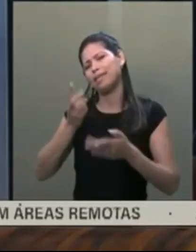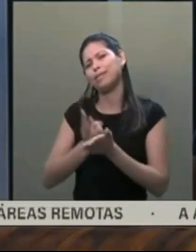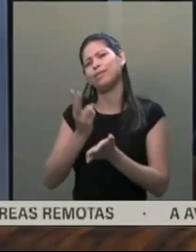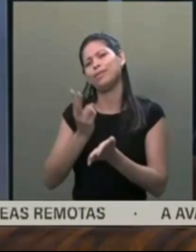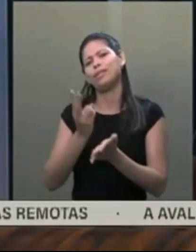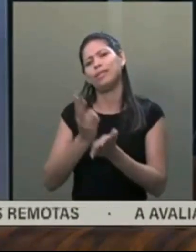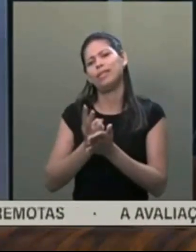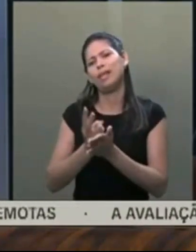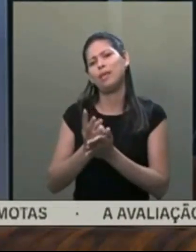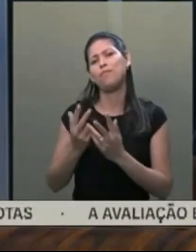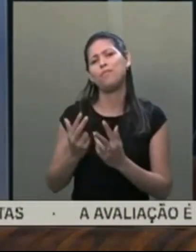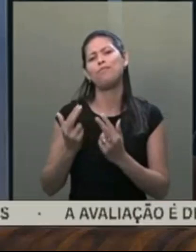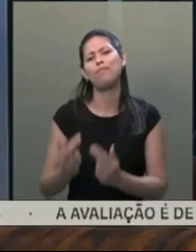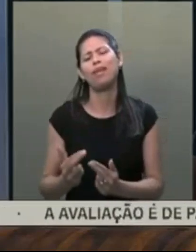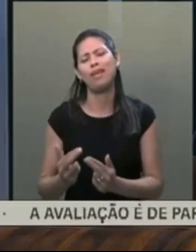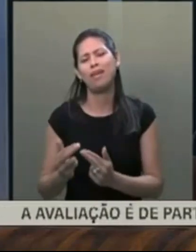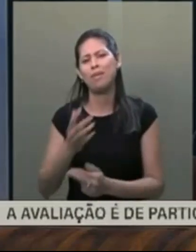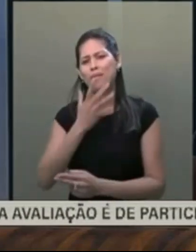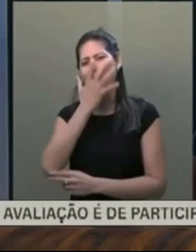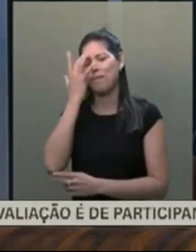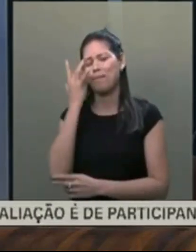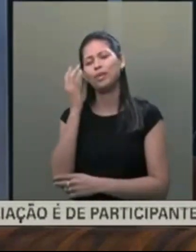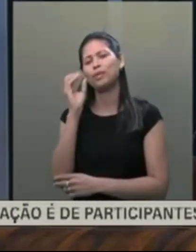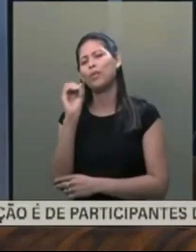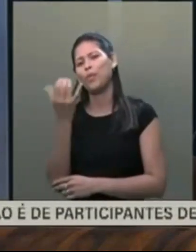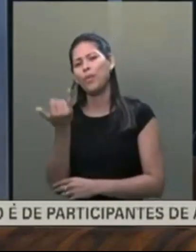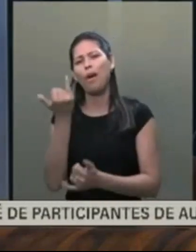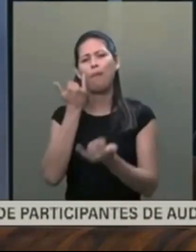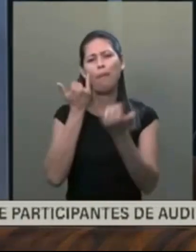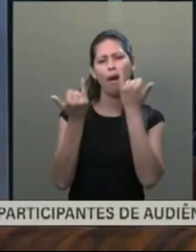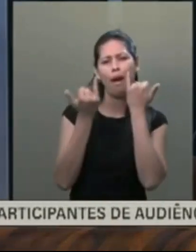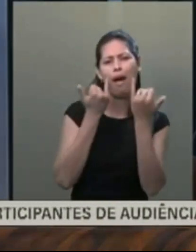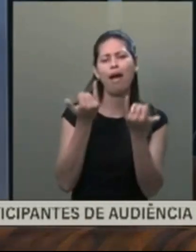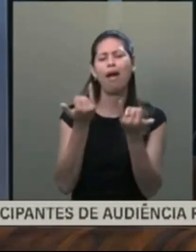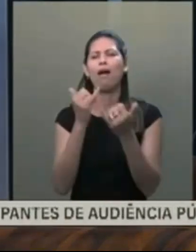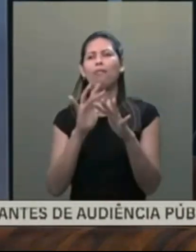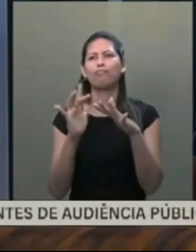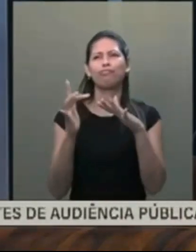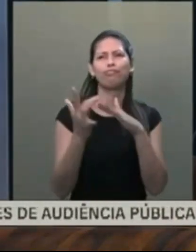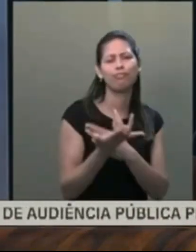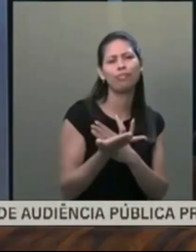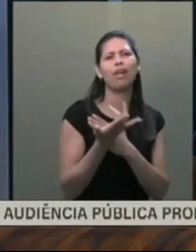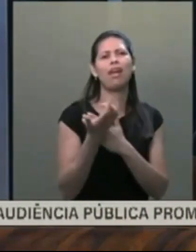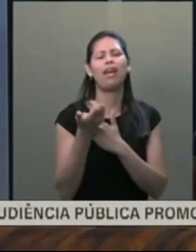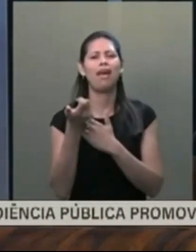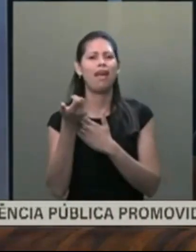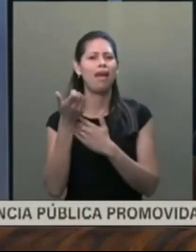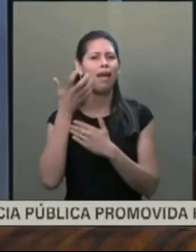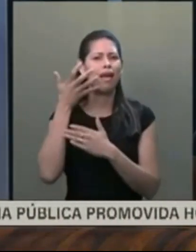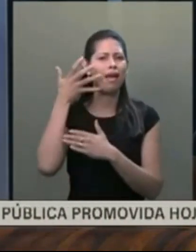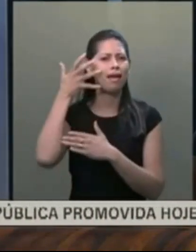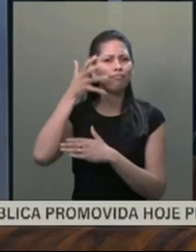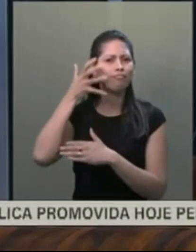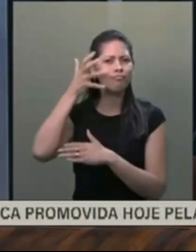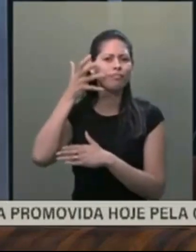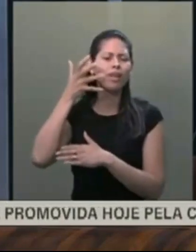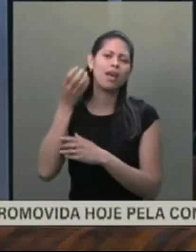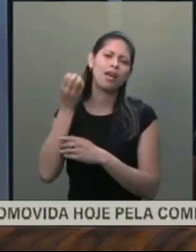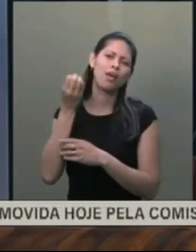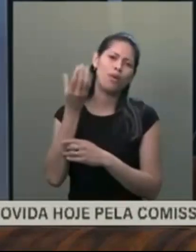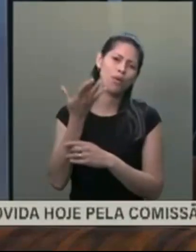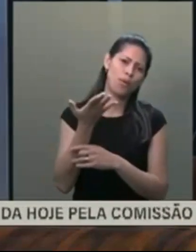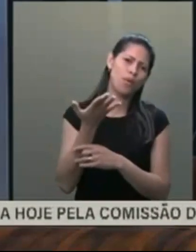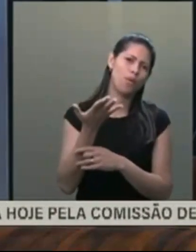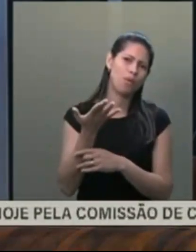sempre pessoas ou veículos de imprensa, site, blog, que